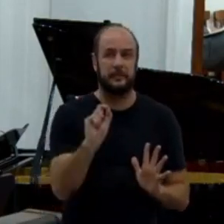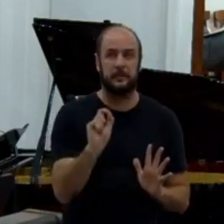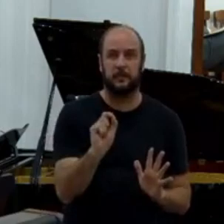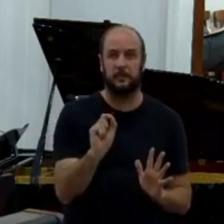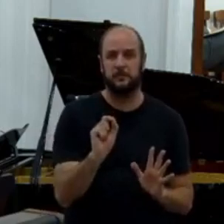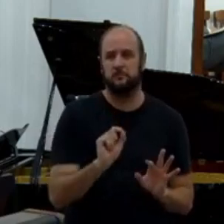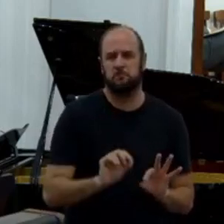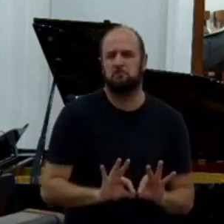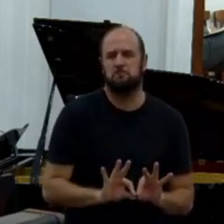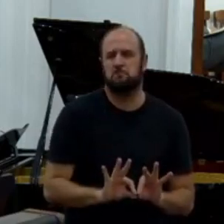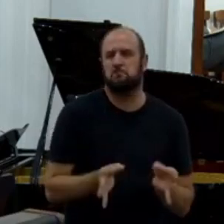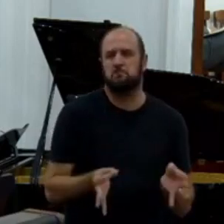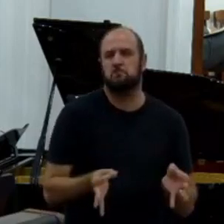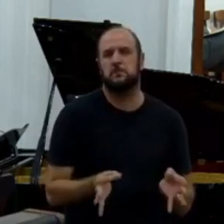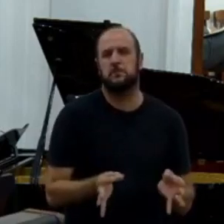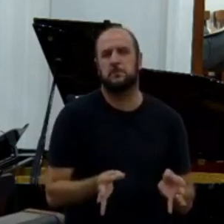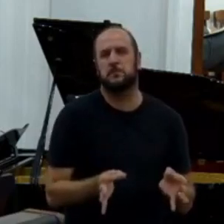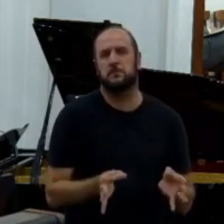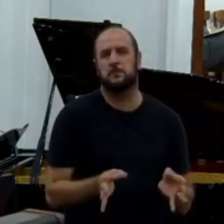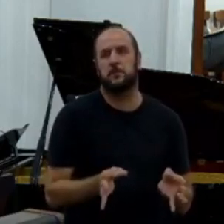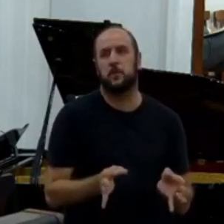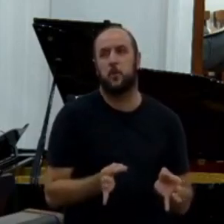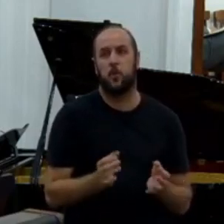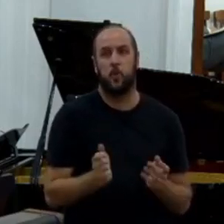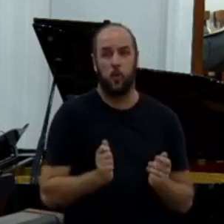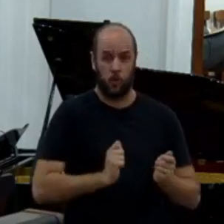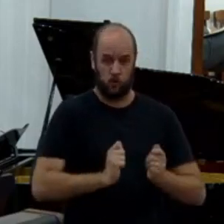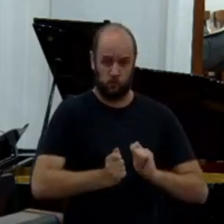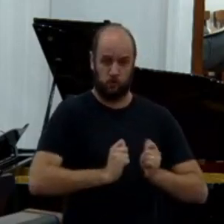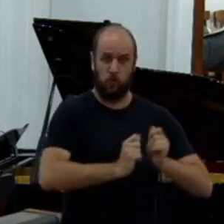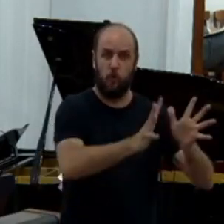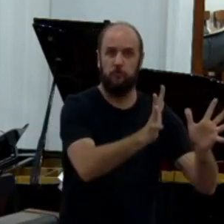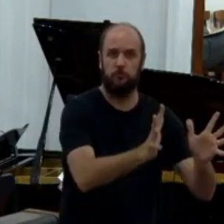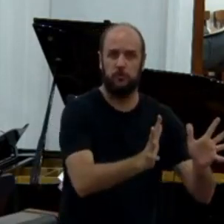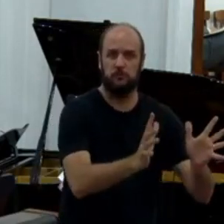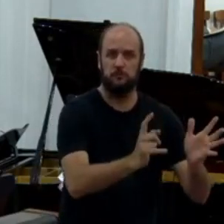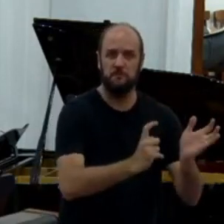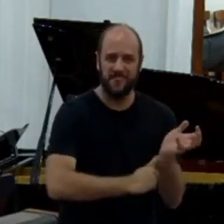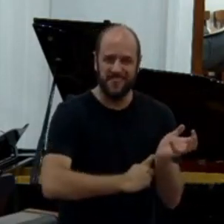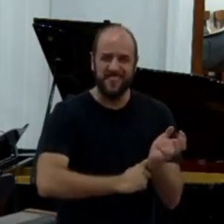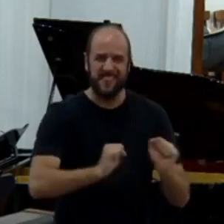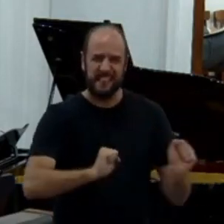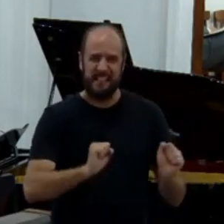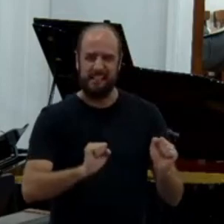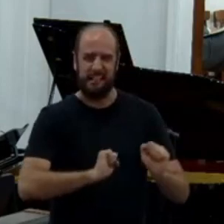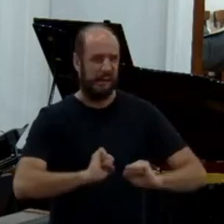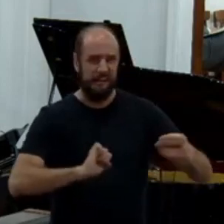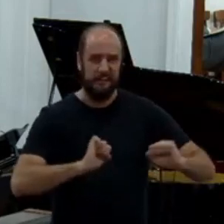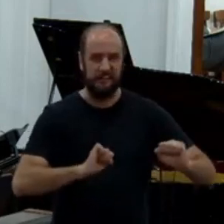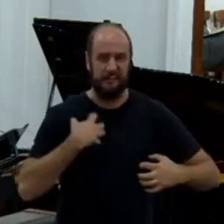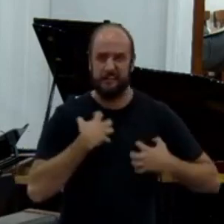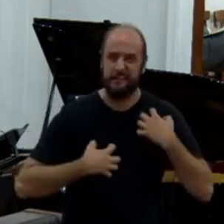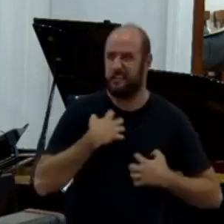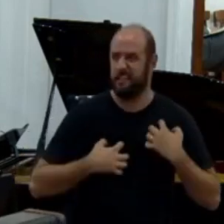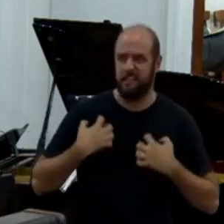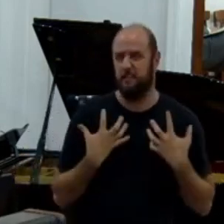significa simplesmente ser descontrolado, irado, irritado,